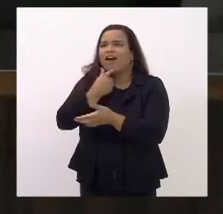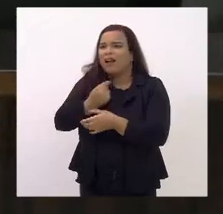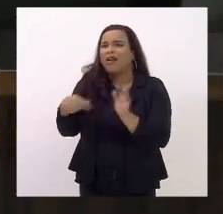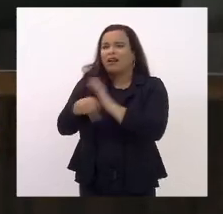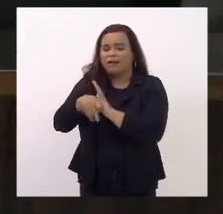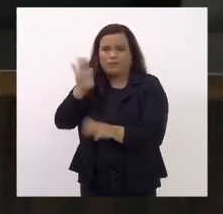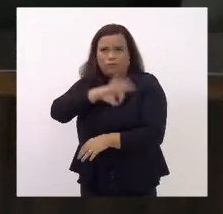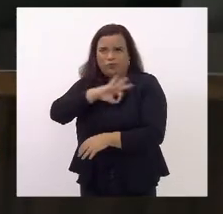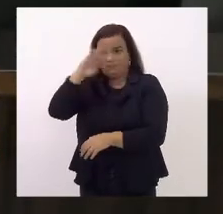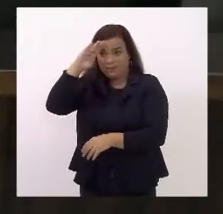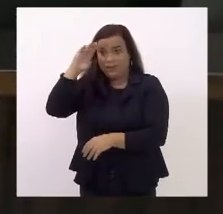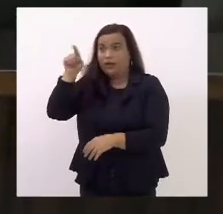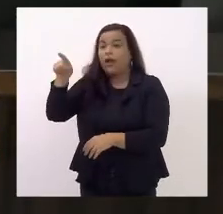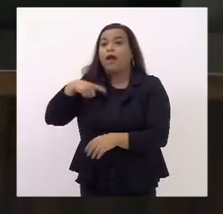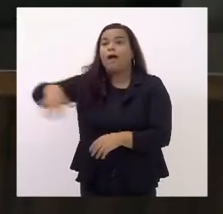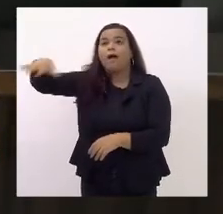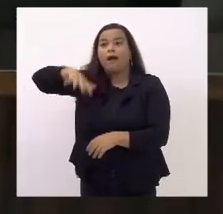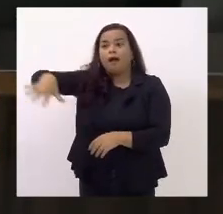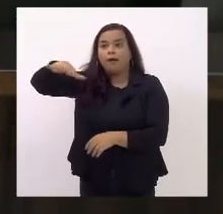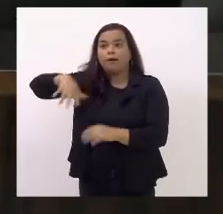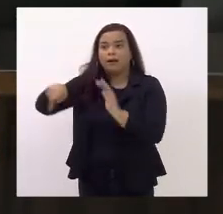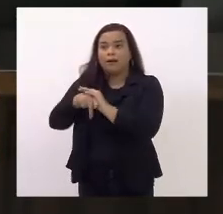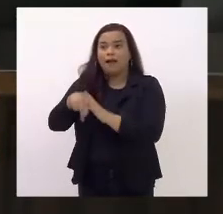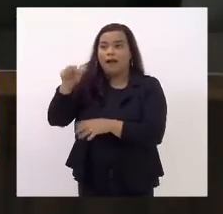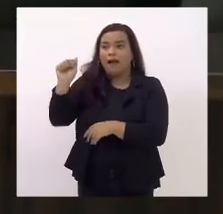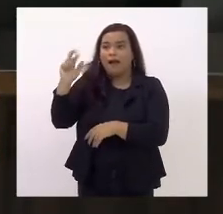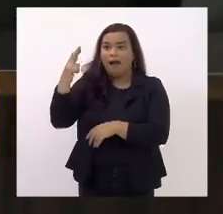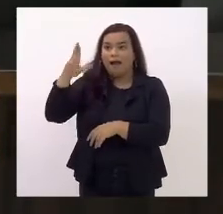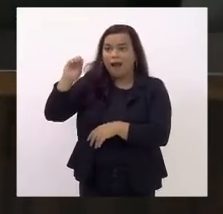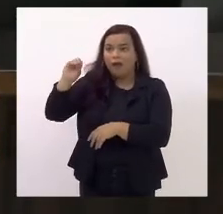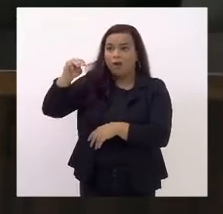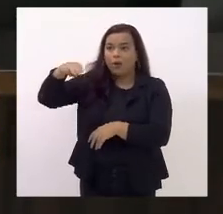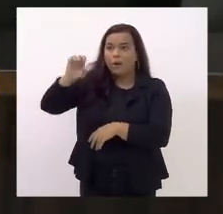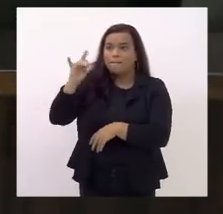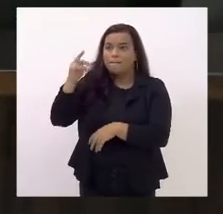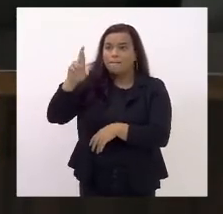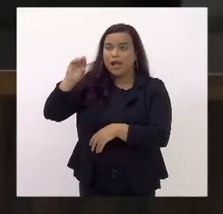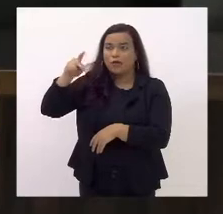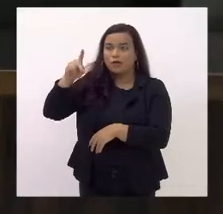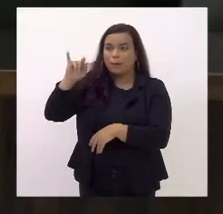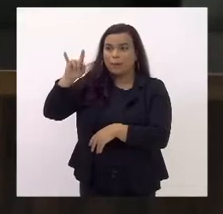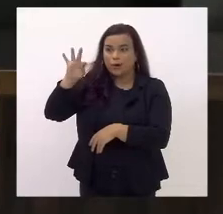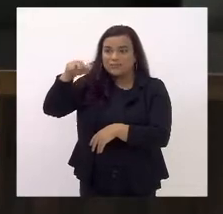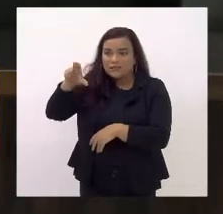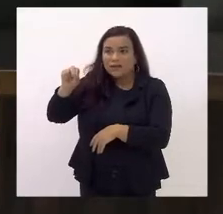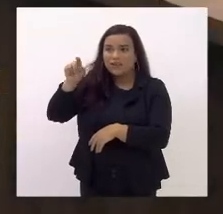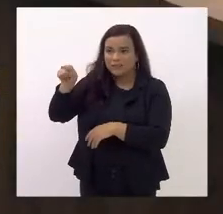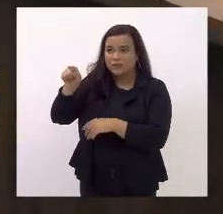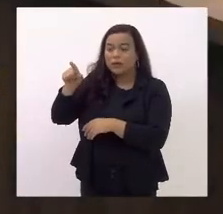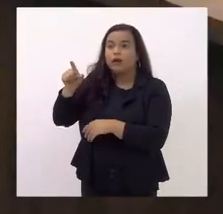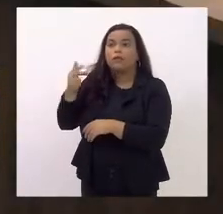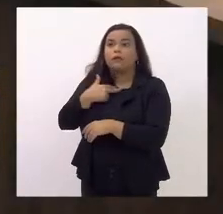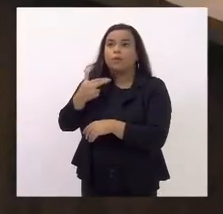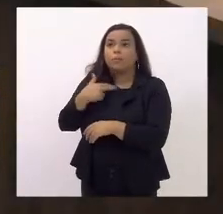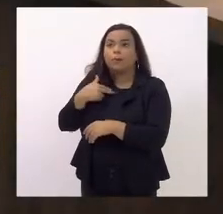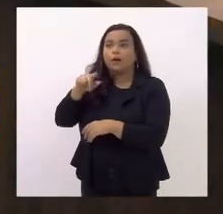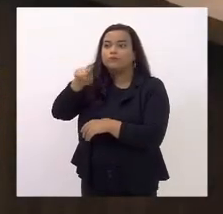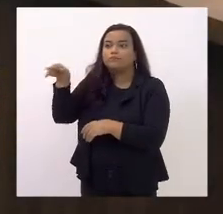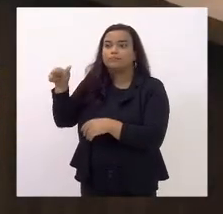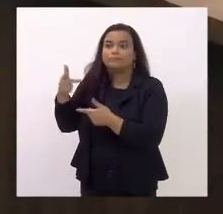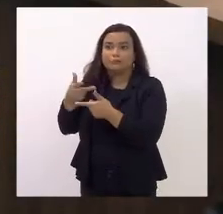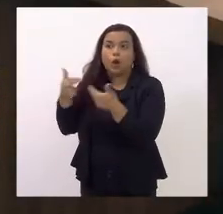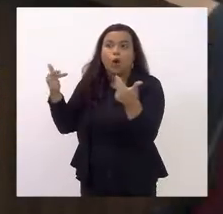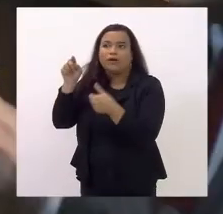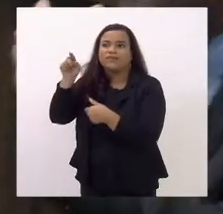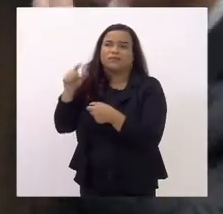áreas no Arco, e você não pode ter uma indústria no Arco, que tem que ser só no condomínio. Com a tese eu concordo, porque quando a gente propôs